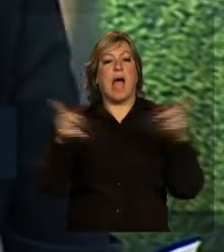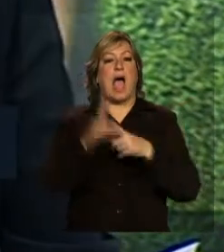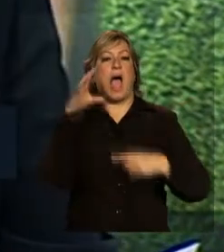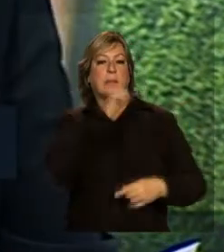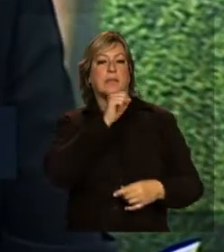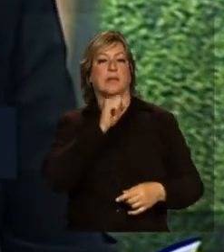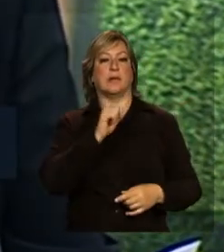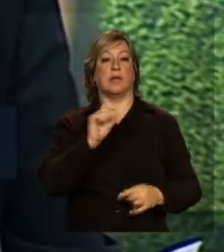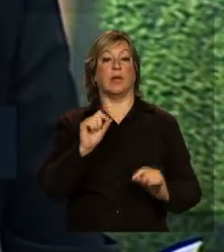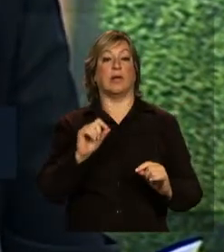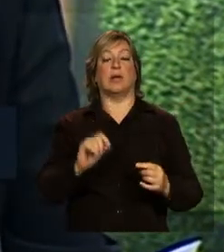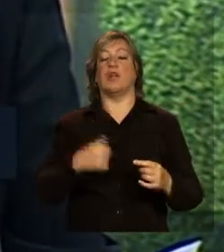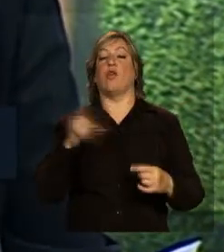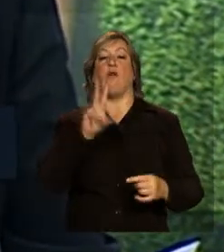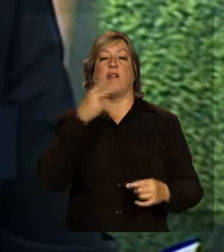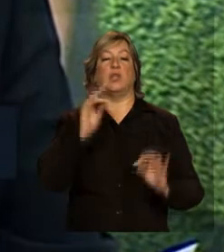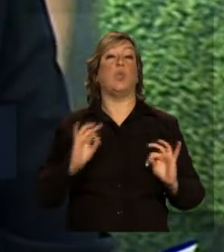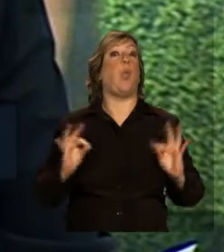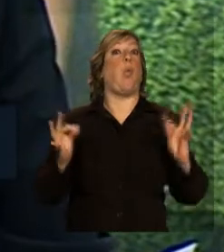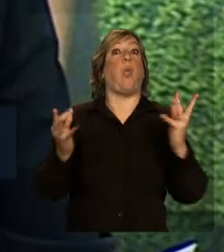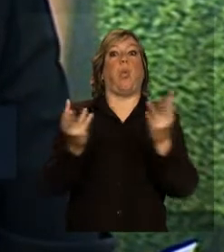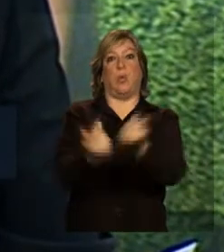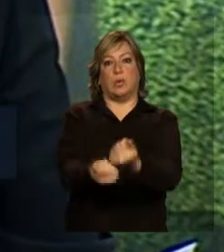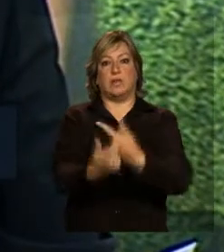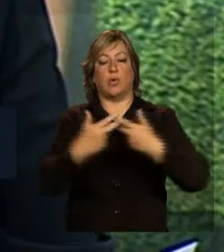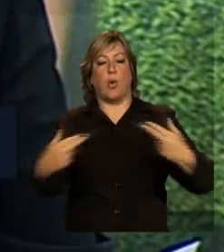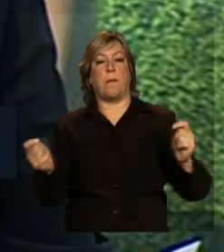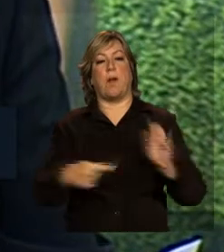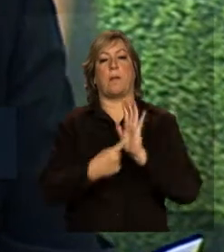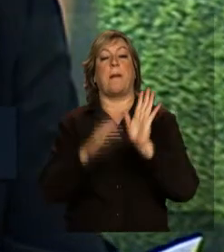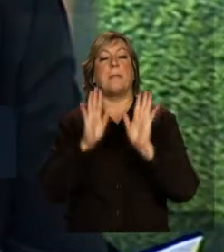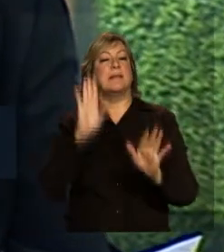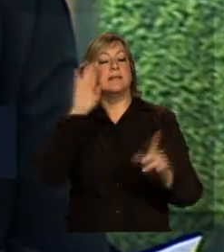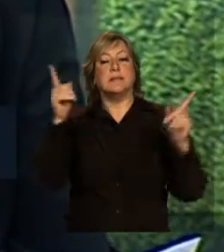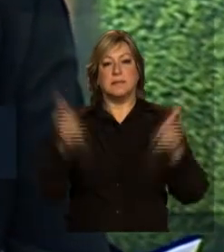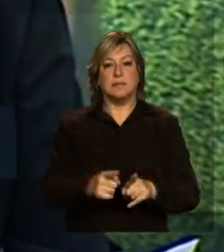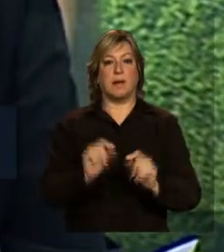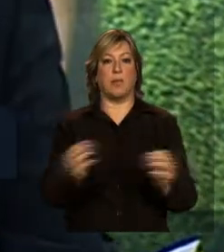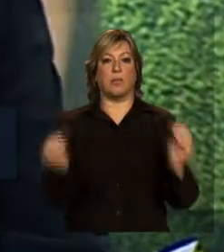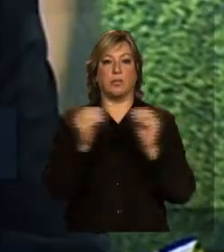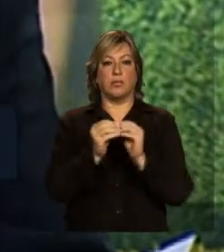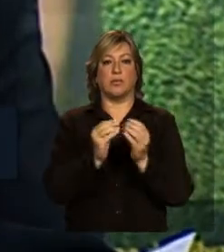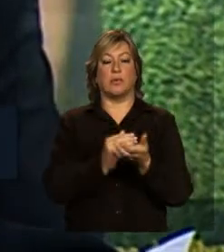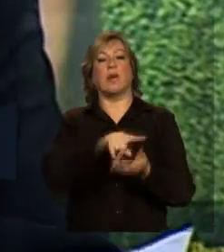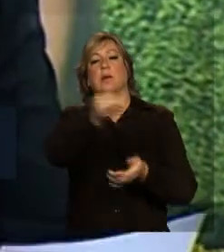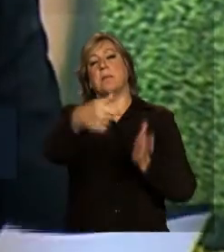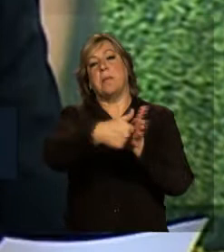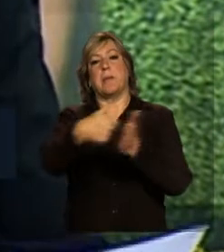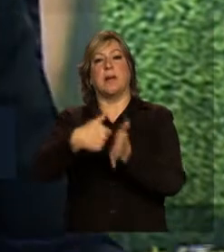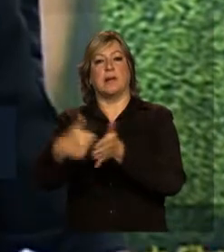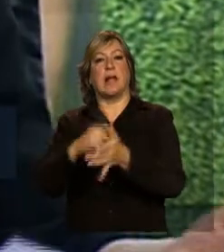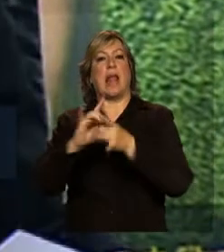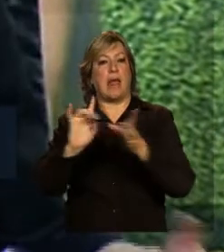todos os avanços que nós já prevemos e podemos apresentar, mas para que possa ser complementada a partir de perguntas